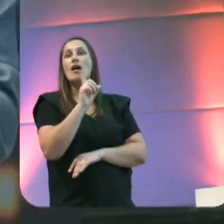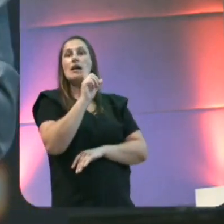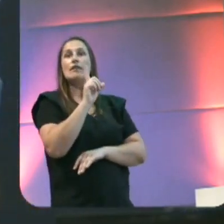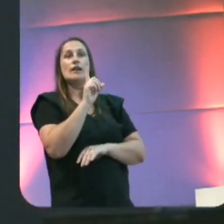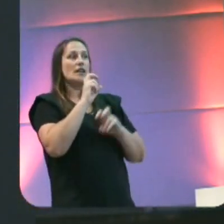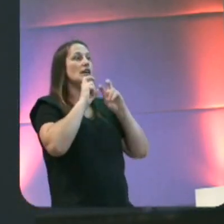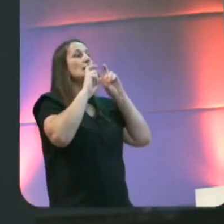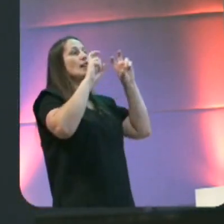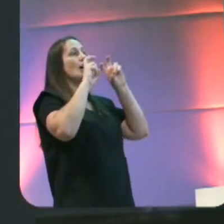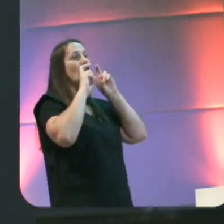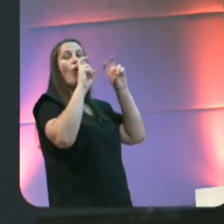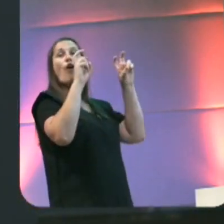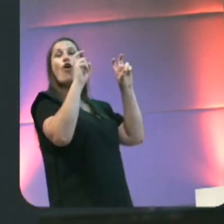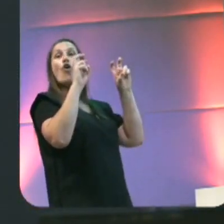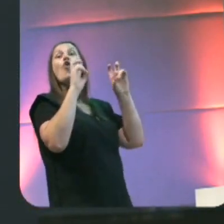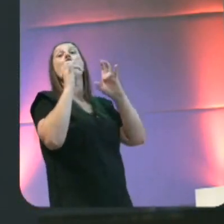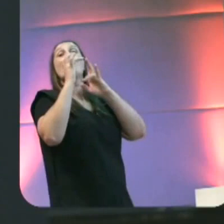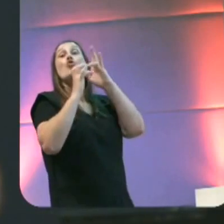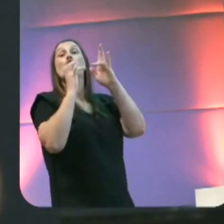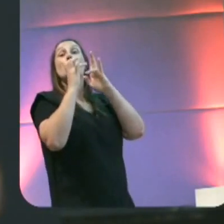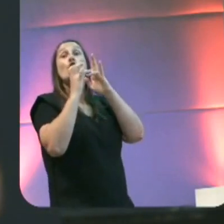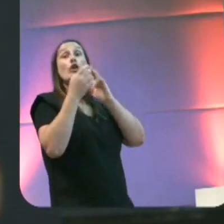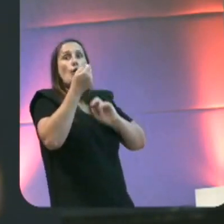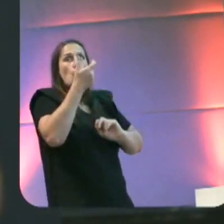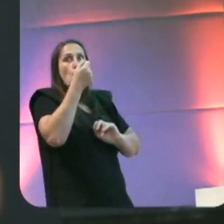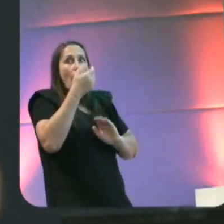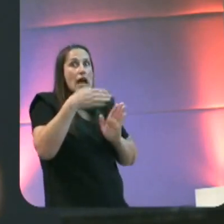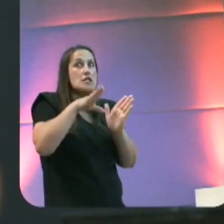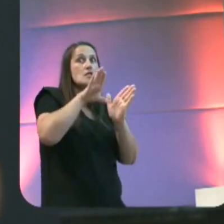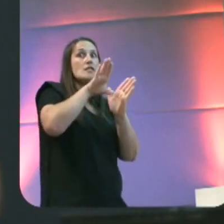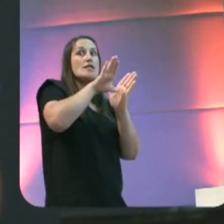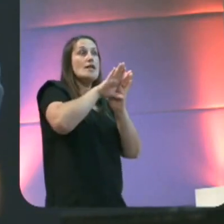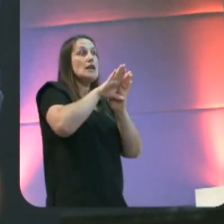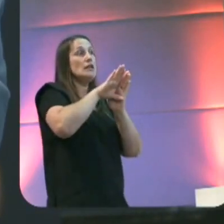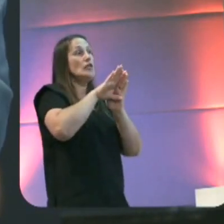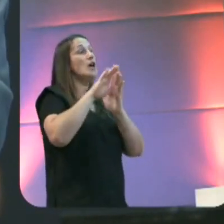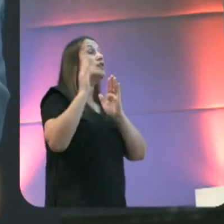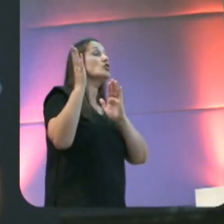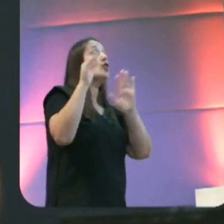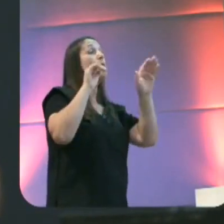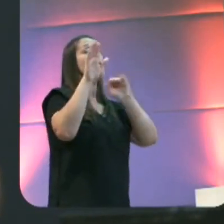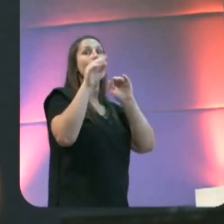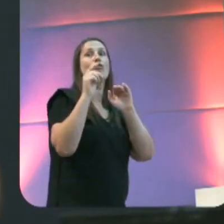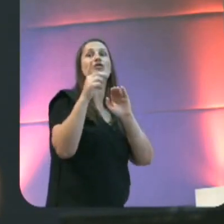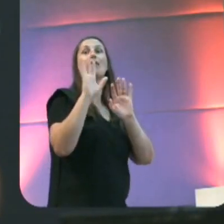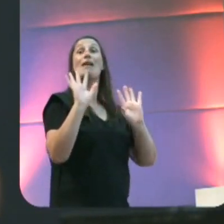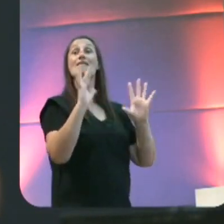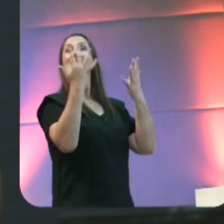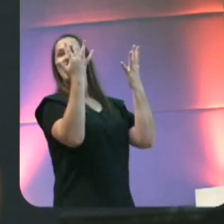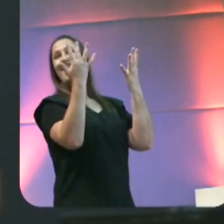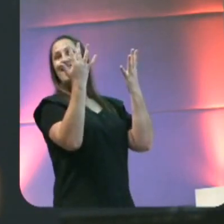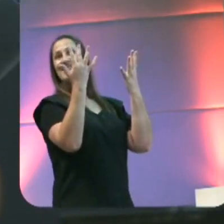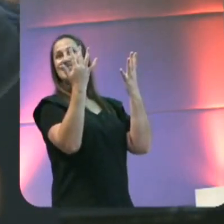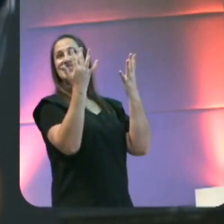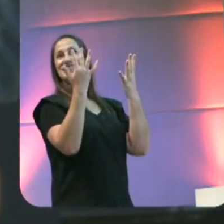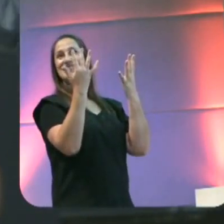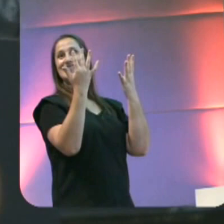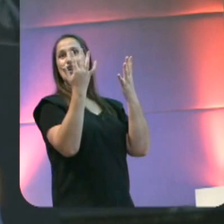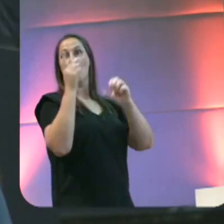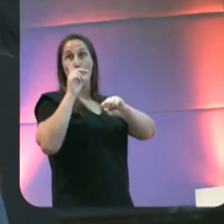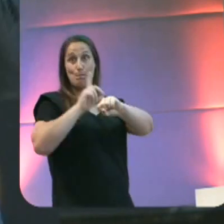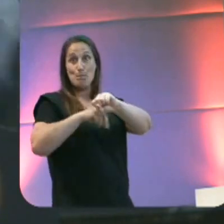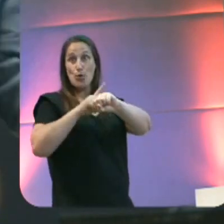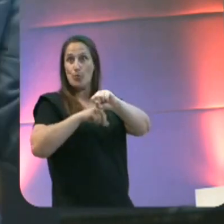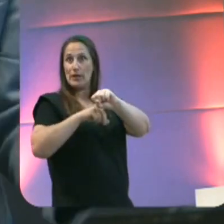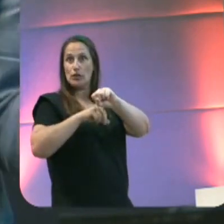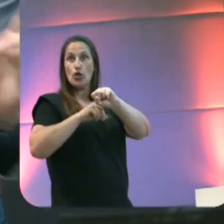para a comunidade, dizendo: olha, o noivo está chegando, está convidando vocês para o cortejo. E esse era um momento em que